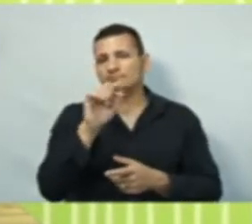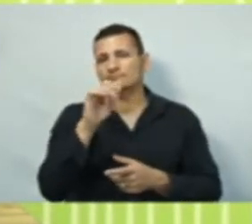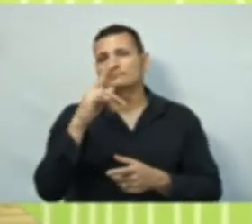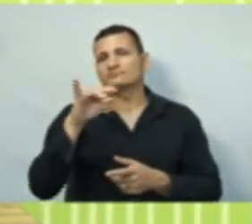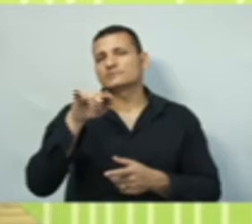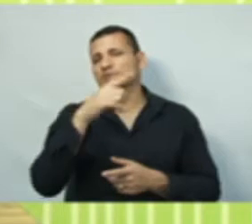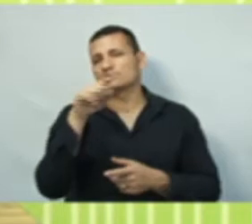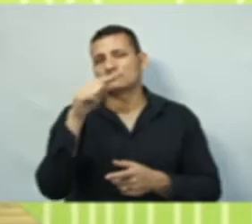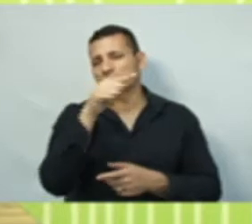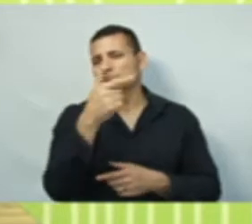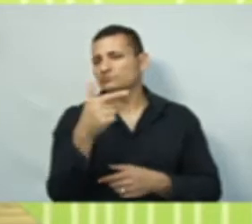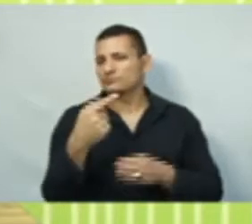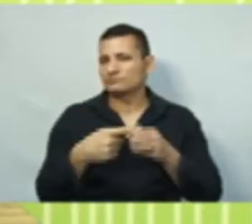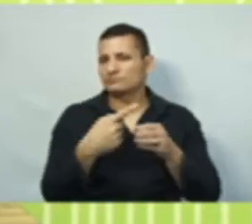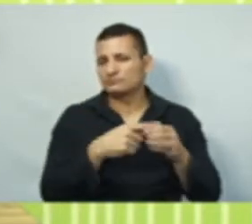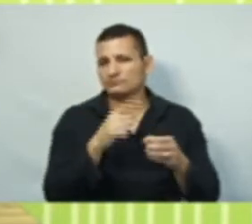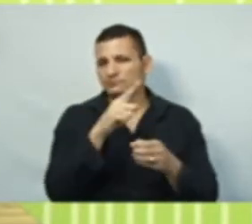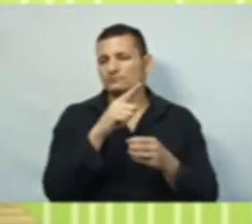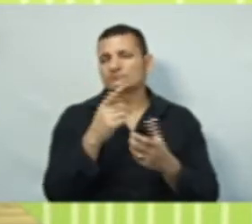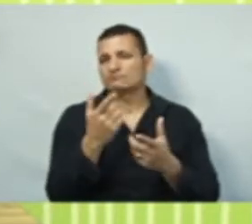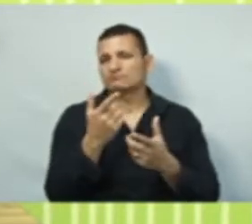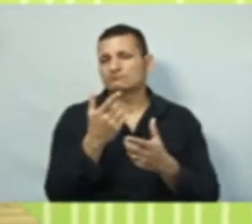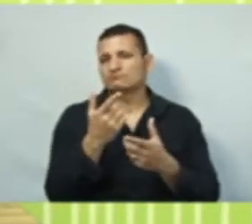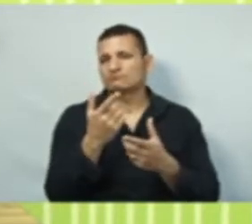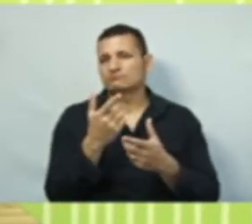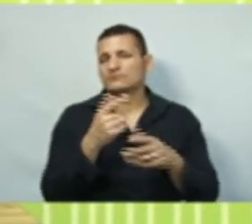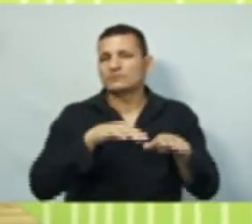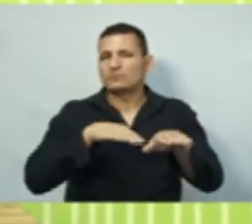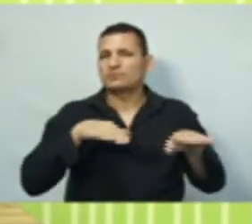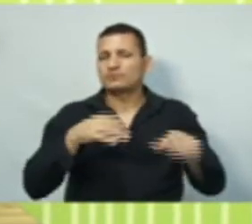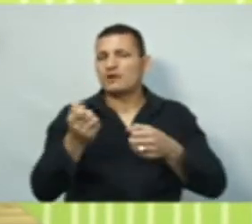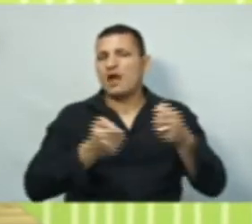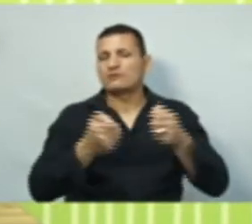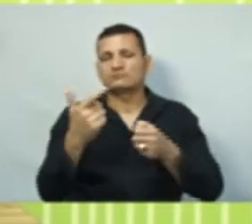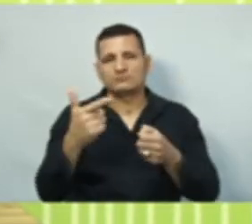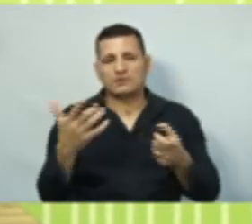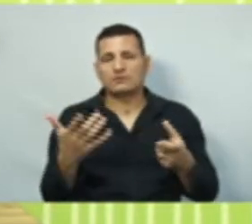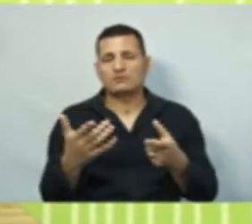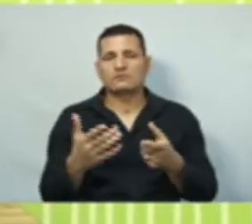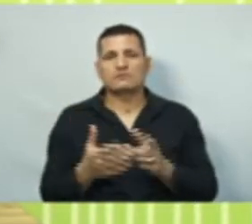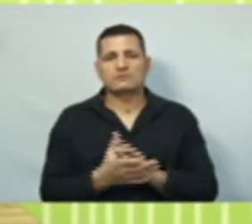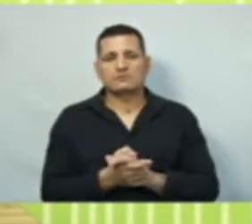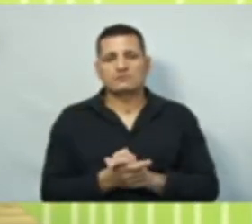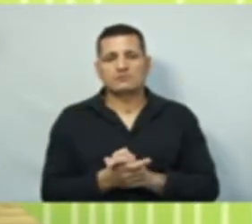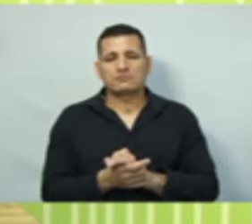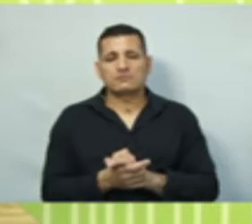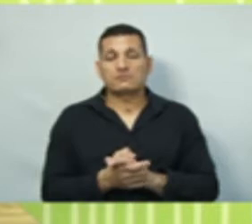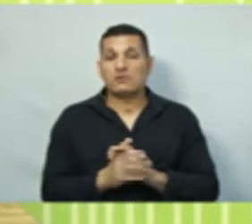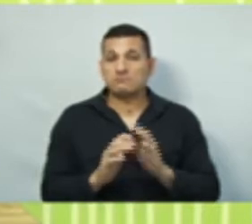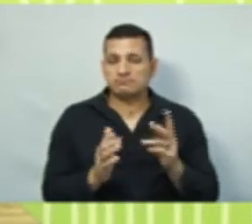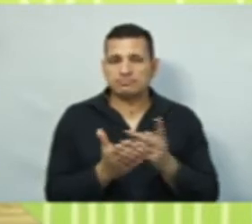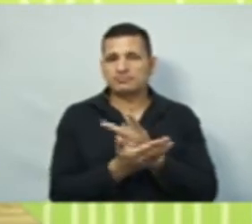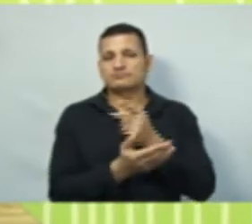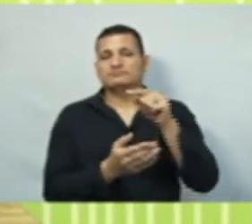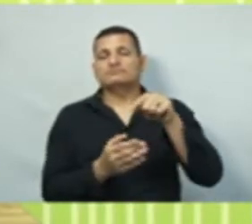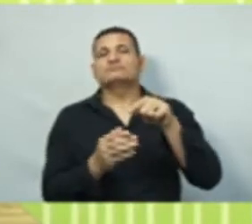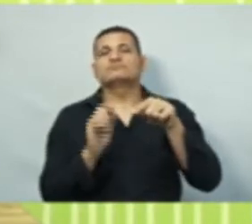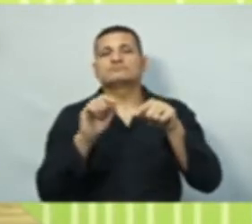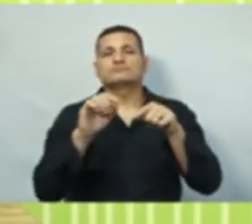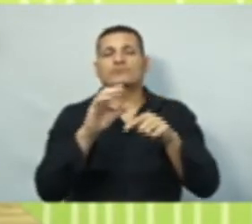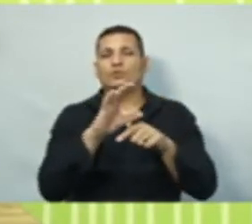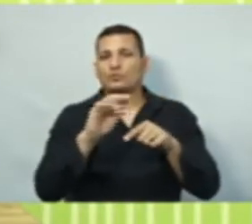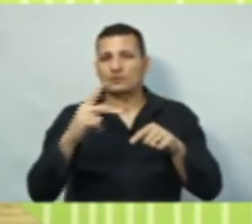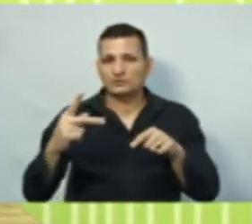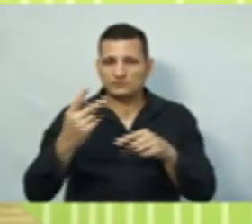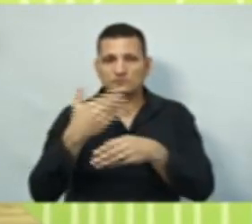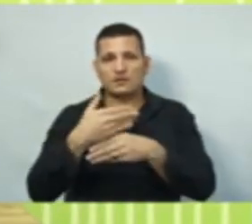Espigão do Oeste não tem uma frota de veículos. E de repente nós temos uma cooperativa de táxi e nós vamos